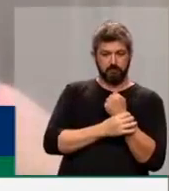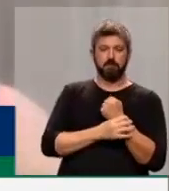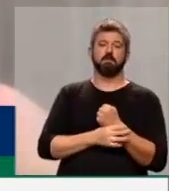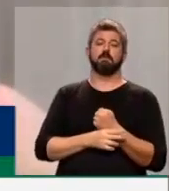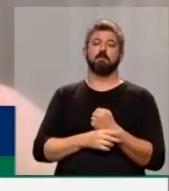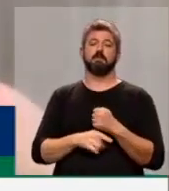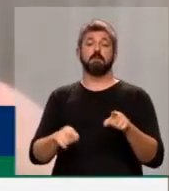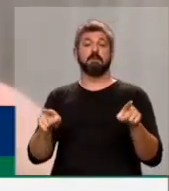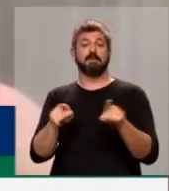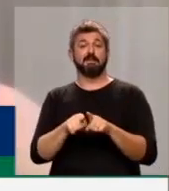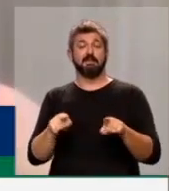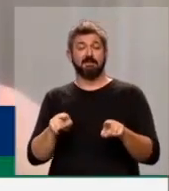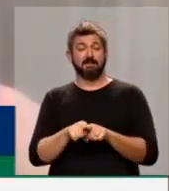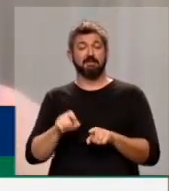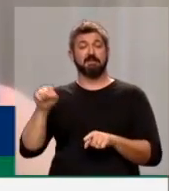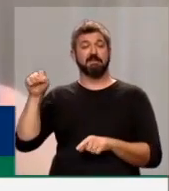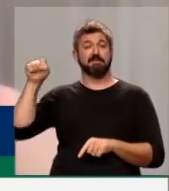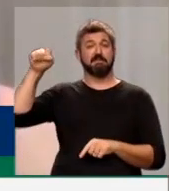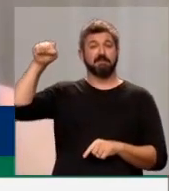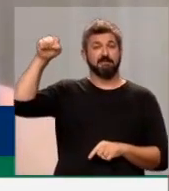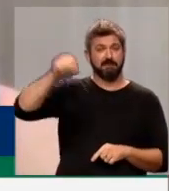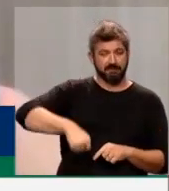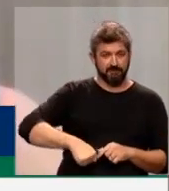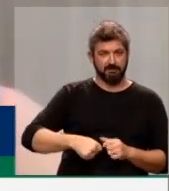tem, sim, um